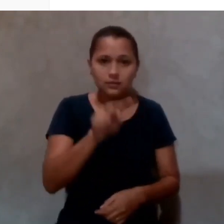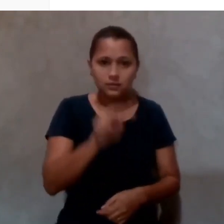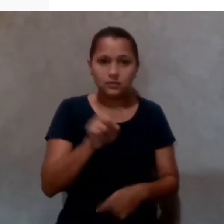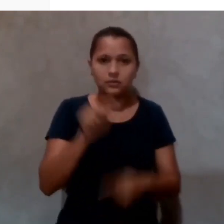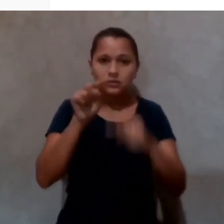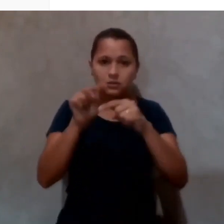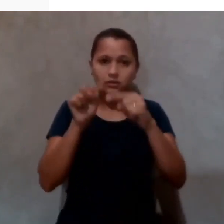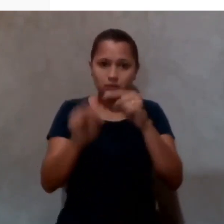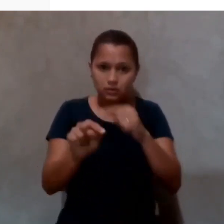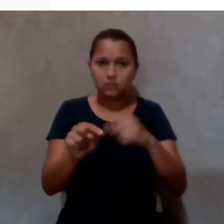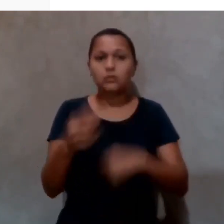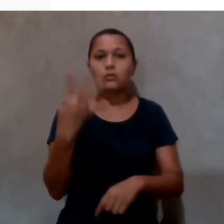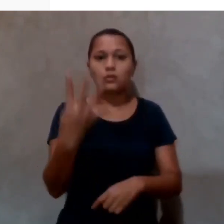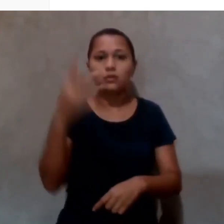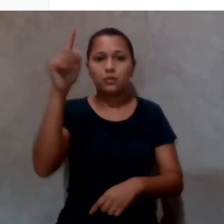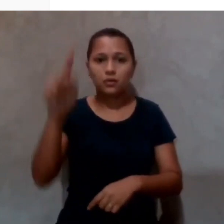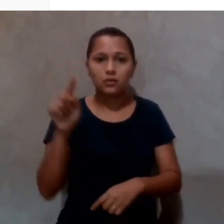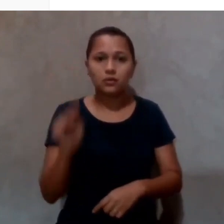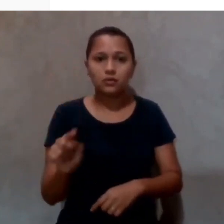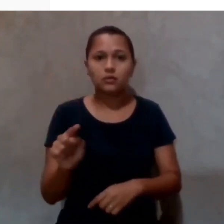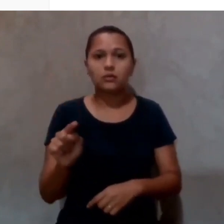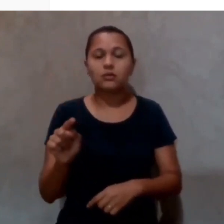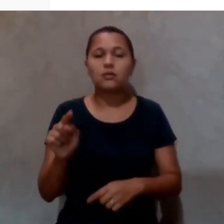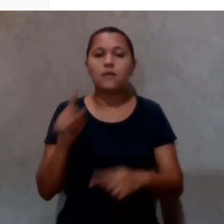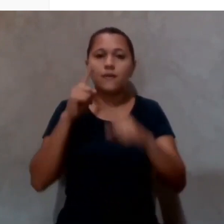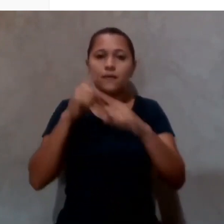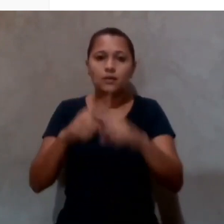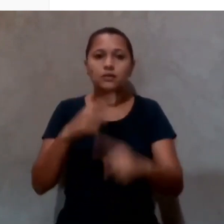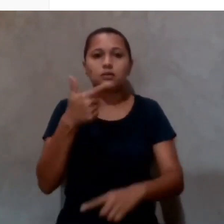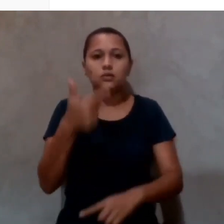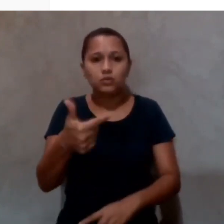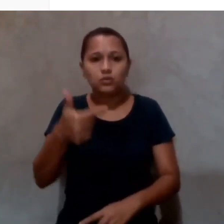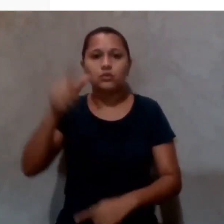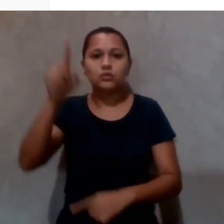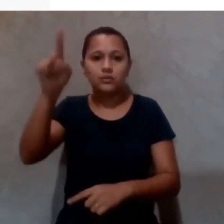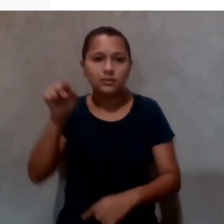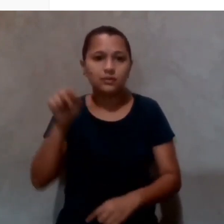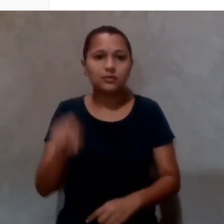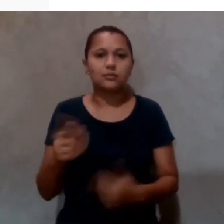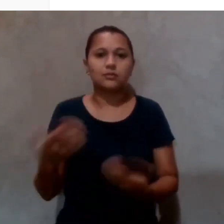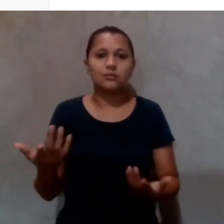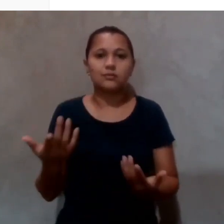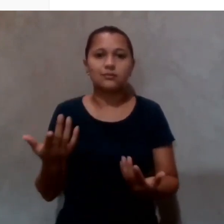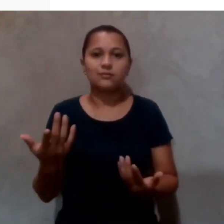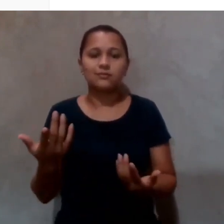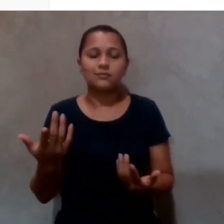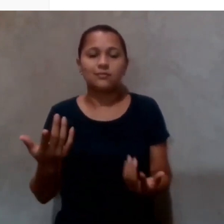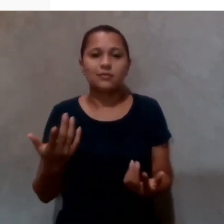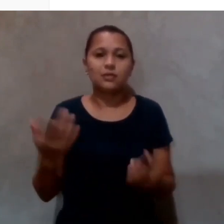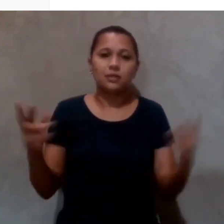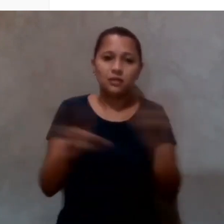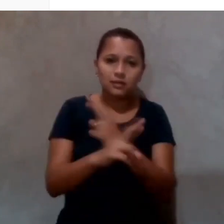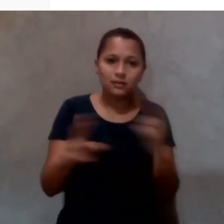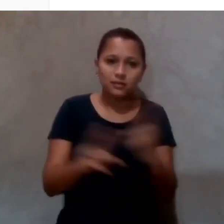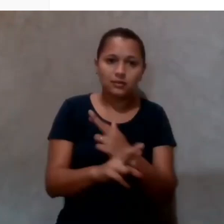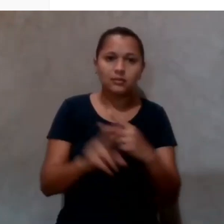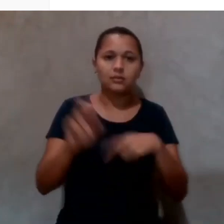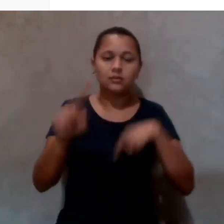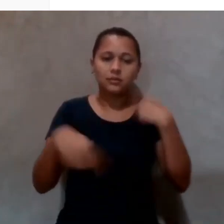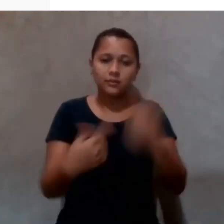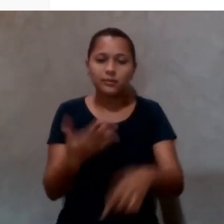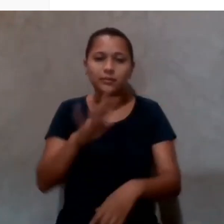aí, nós vamos ter um total de 15 possibilidades. Então, 15 será o número de elementos do